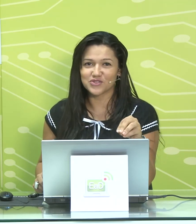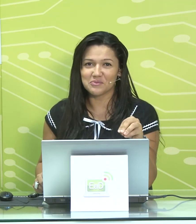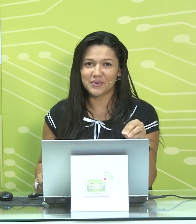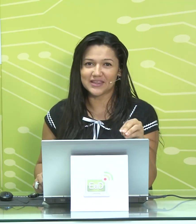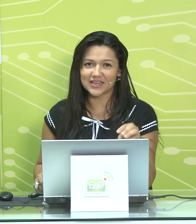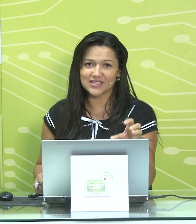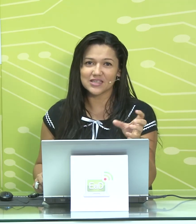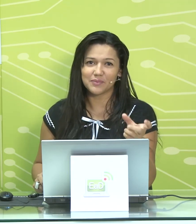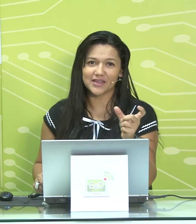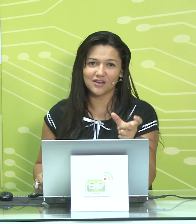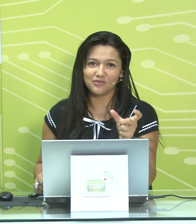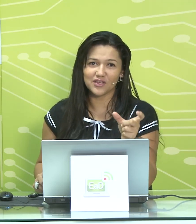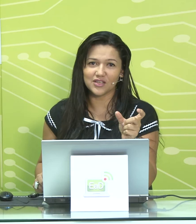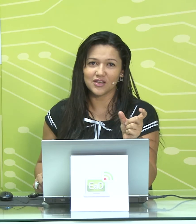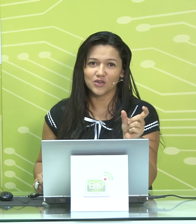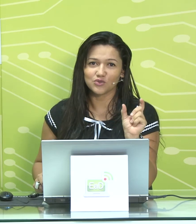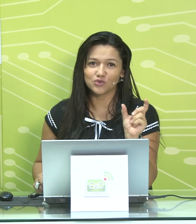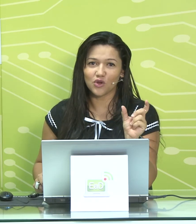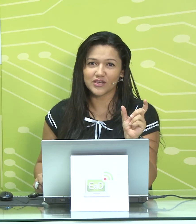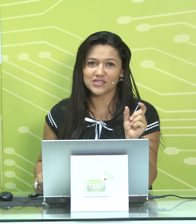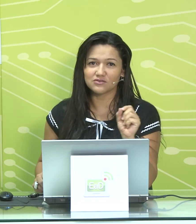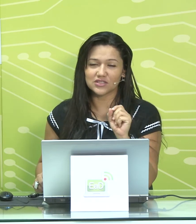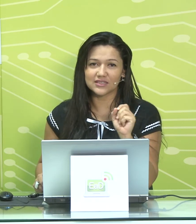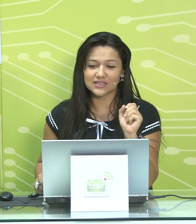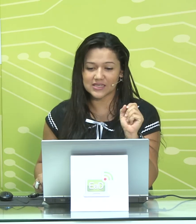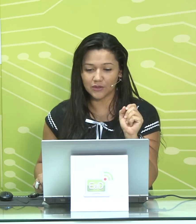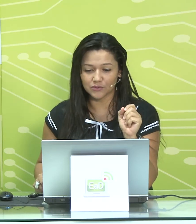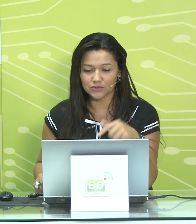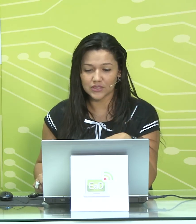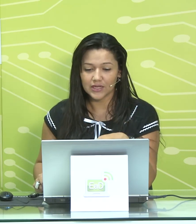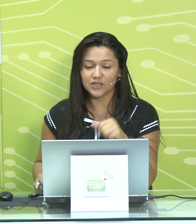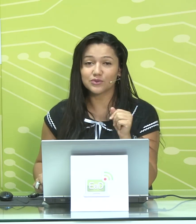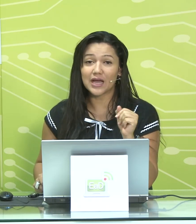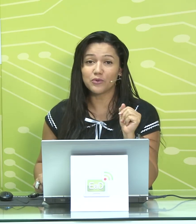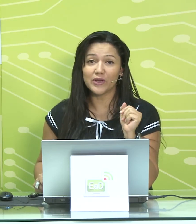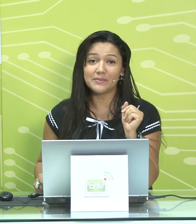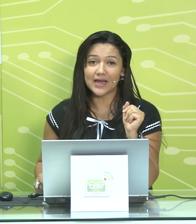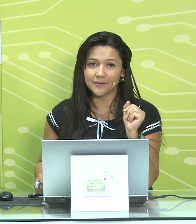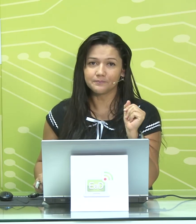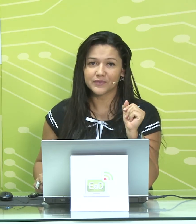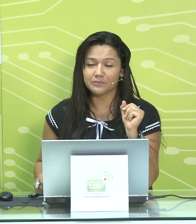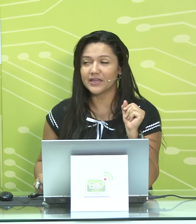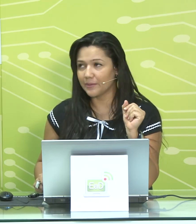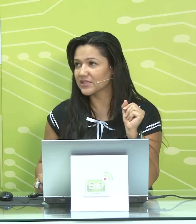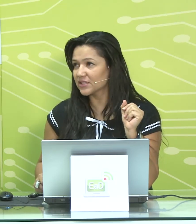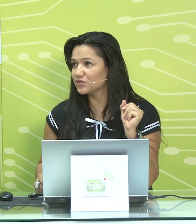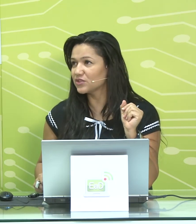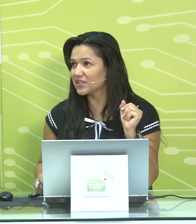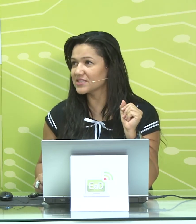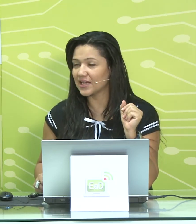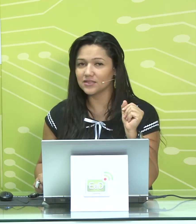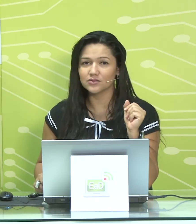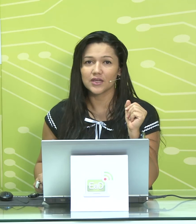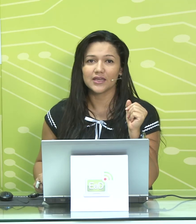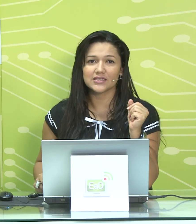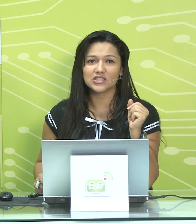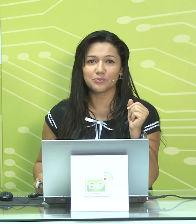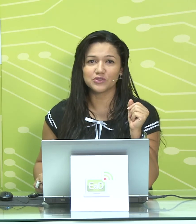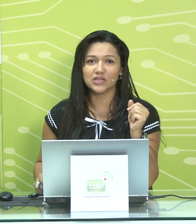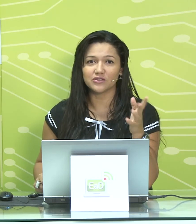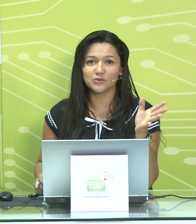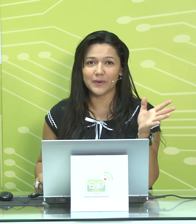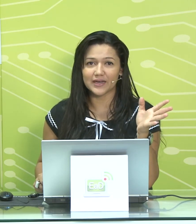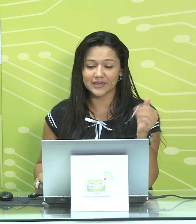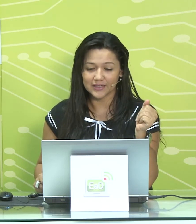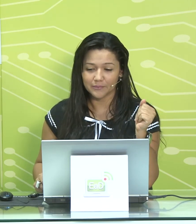aquele nosso MP3 para que ele fique no toquezinho de 30 segundos. E o WMA também, que é bastante utilizado, esse